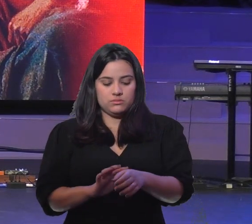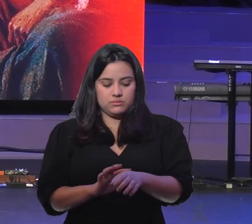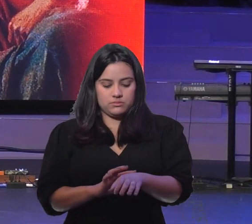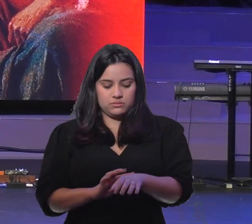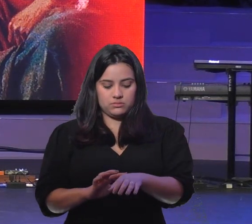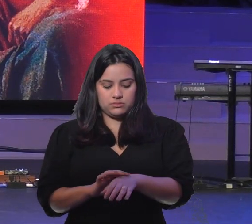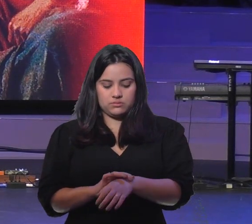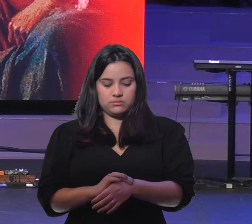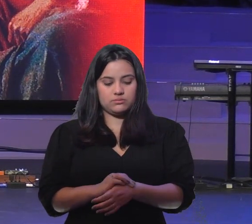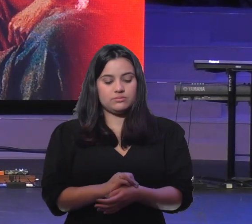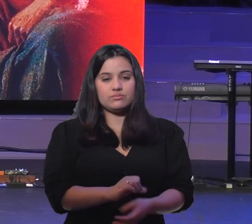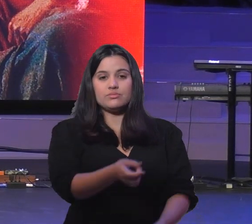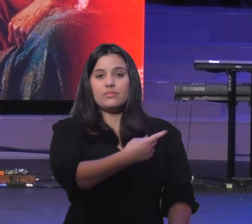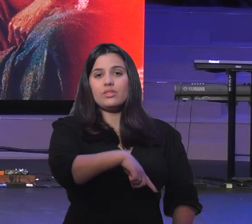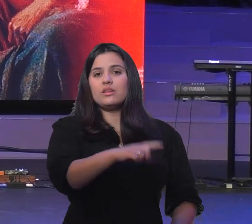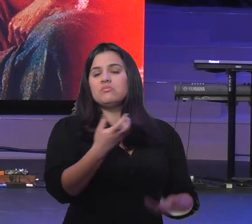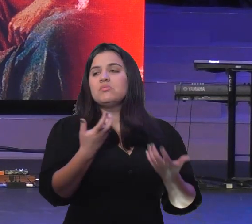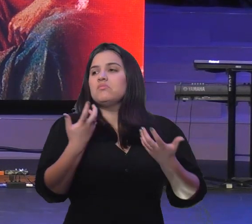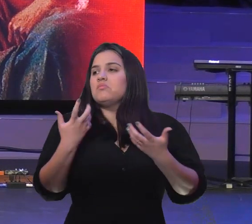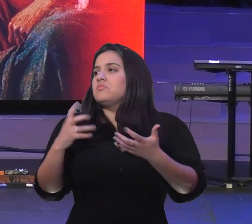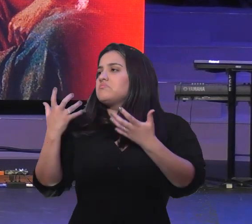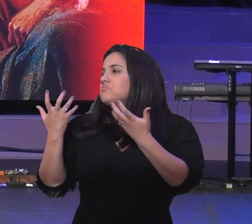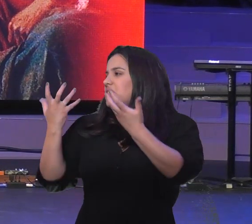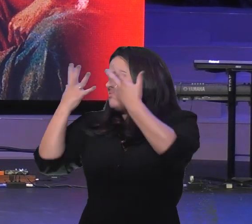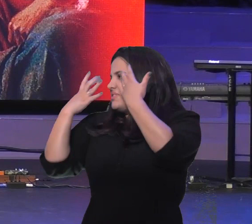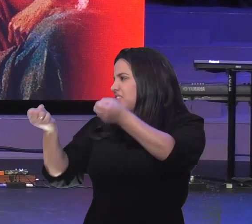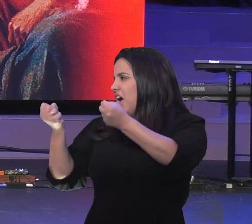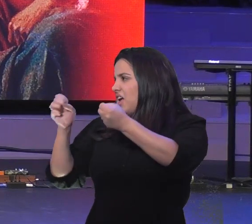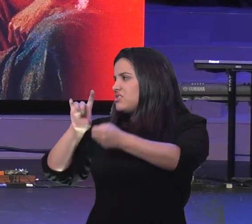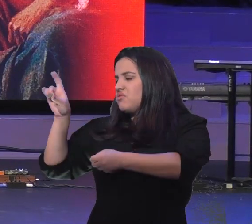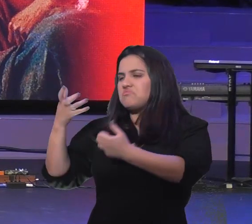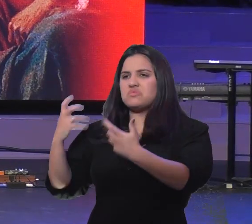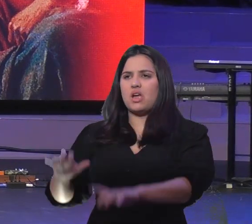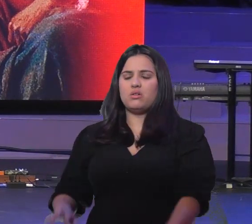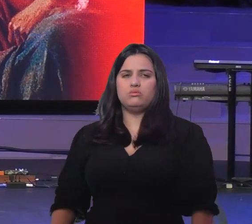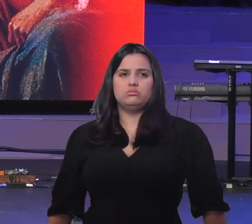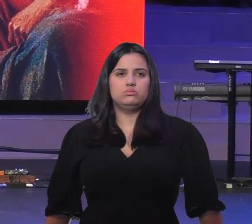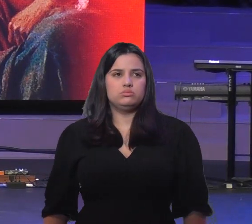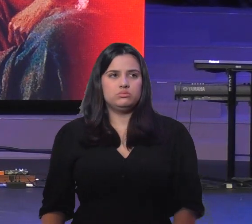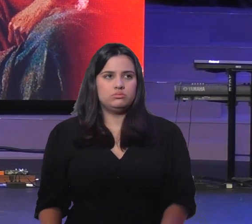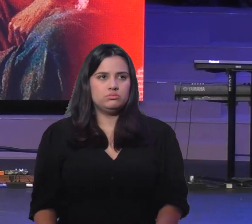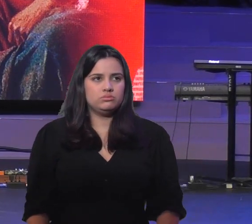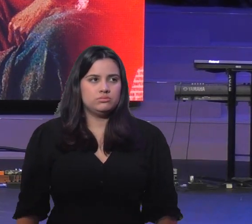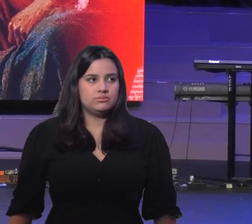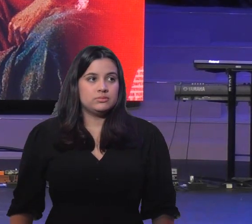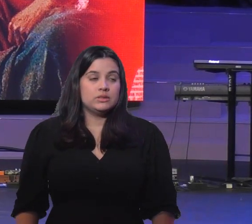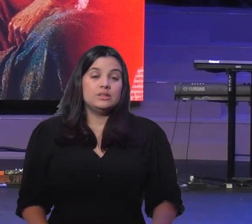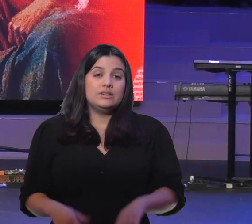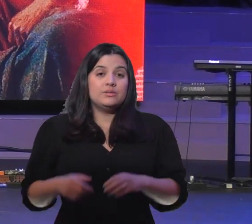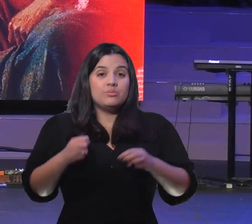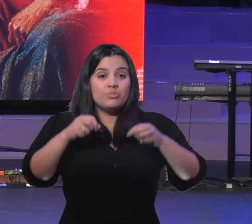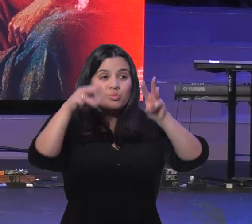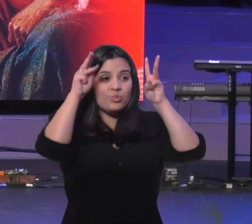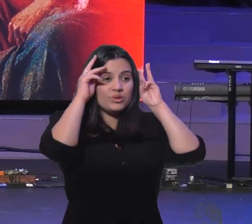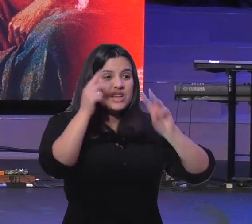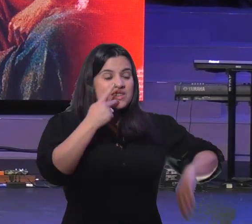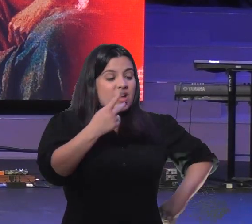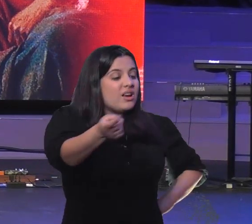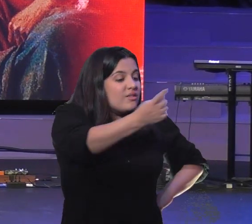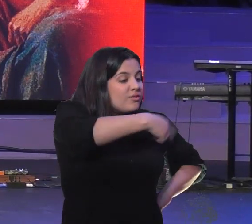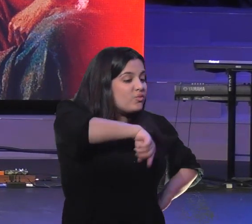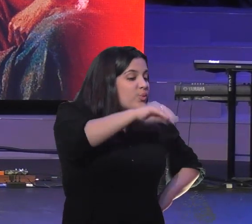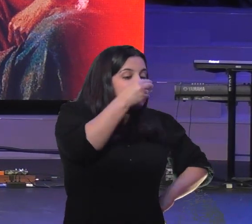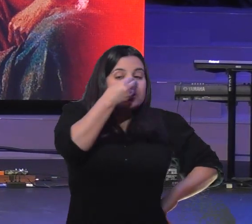Eles não quiseram aceitar a disciplina do Senhor. E Moisés diz para eles, porque vocês abandonaram o Senhor, Ele